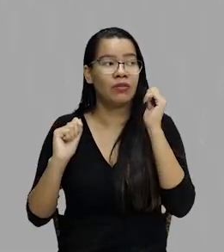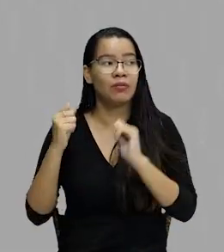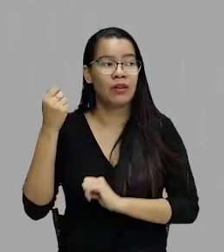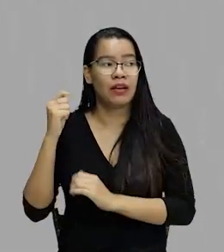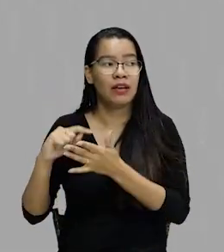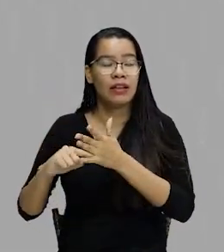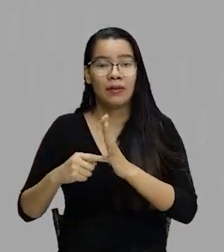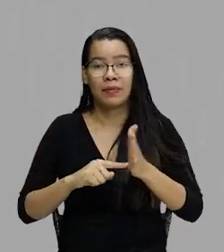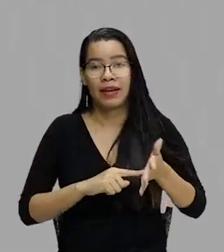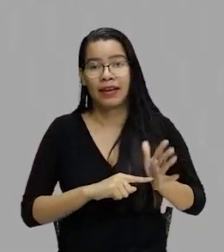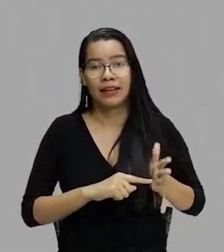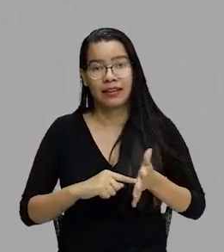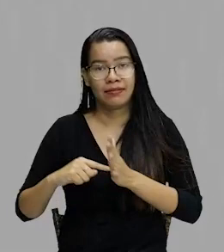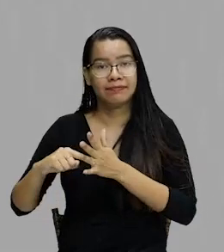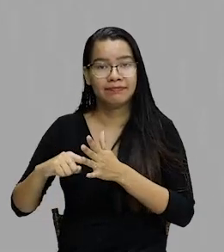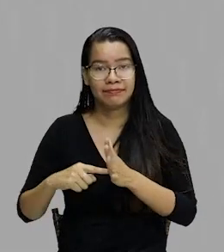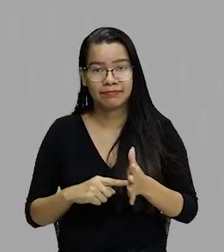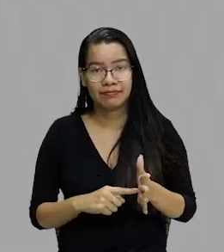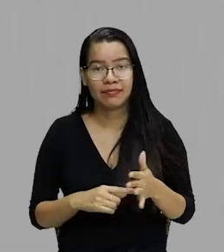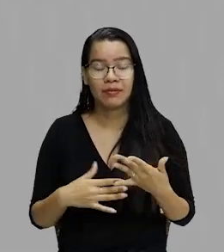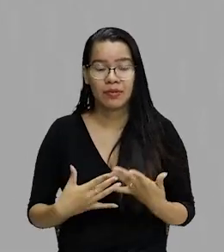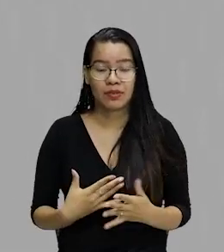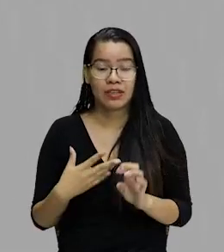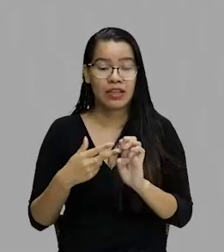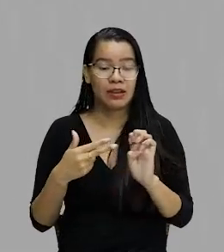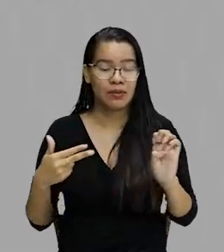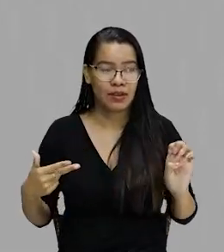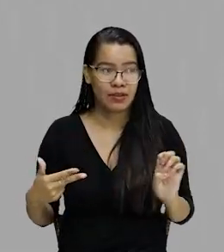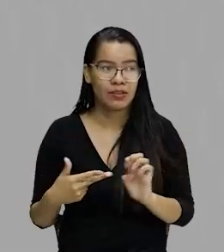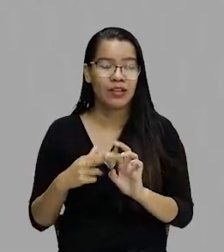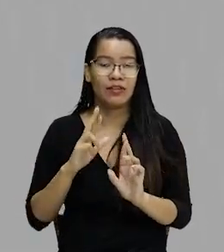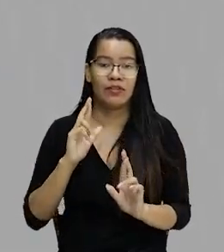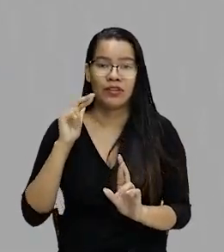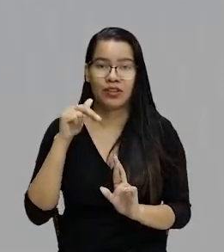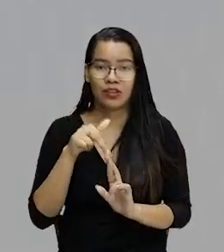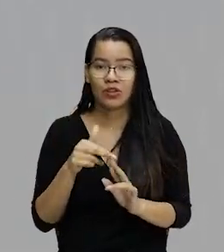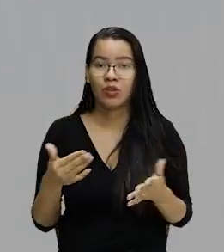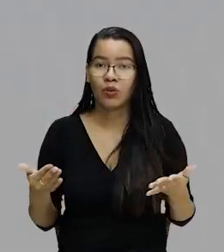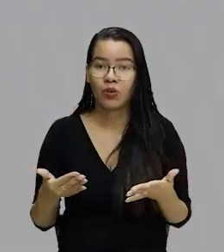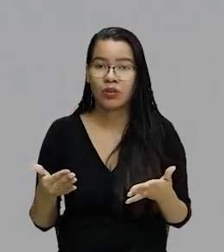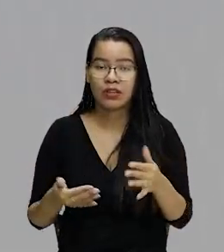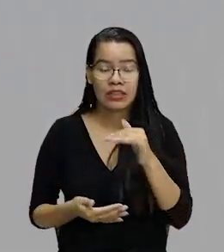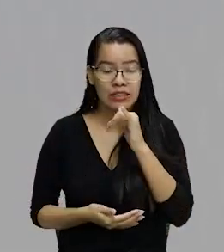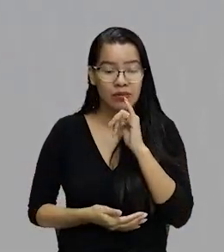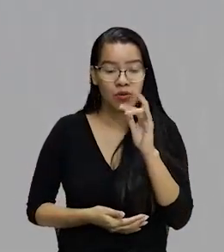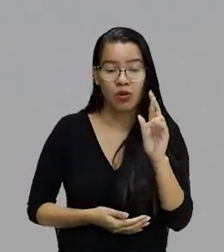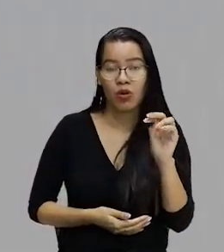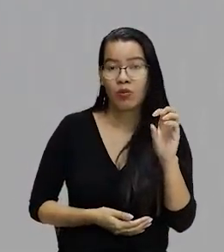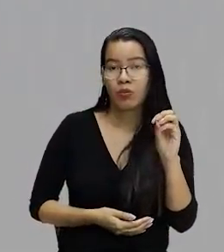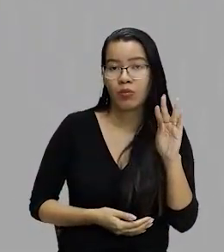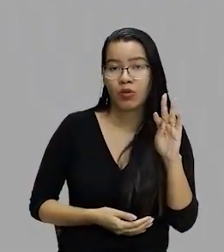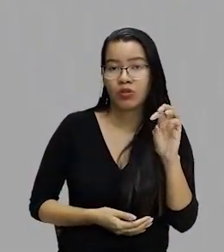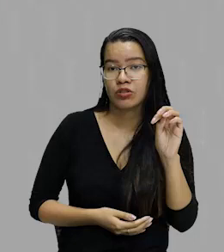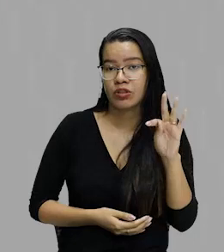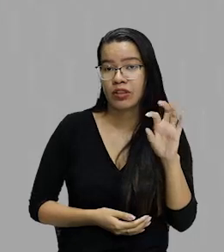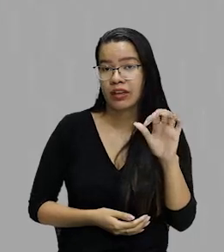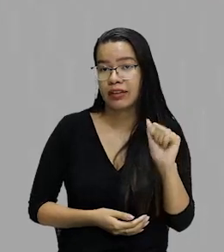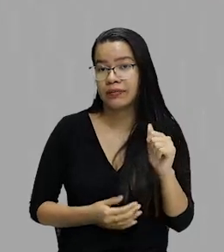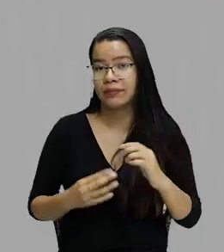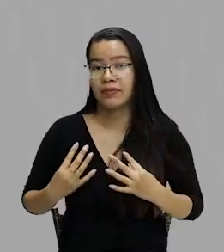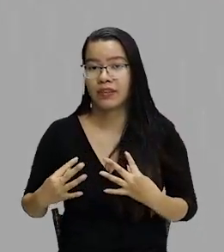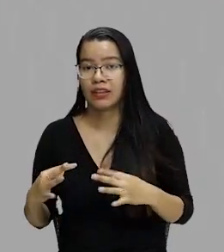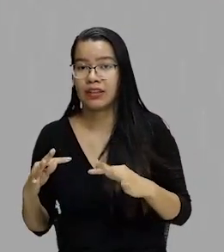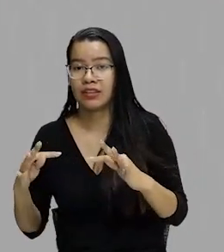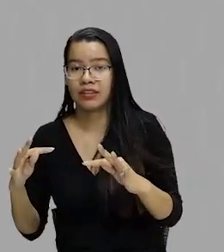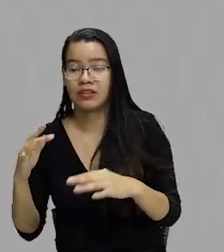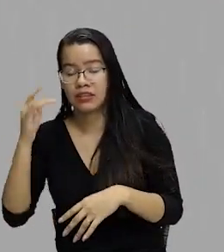pela máquina, pela automação, pelos elementos referentes aí colocados hoje, né, como robótica, inteligência artificial, isso aí nos nossos tempos mais para